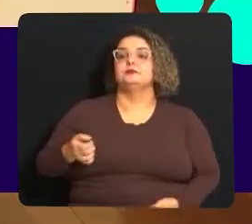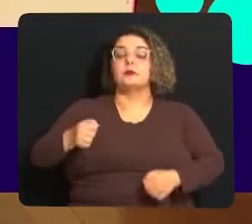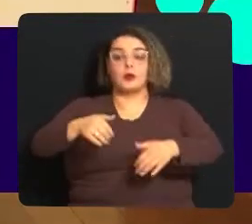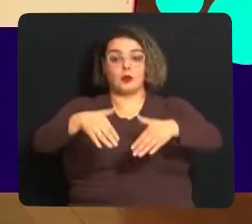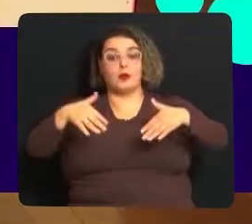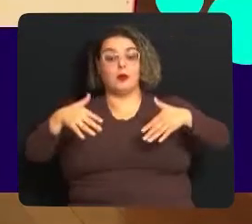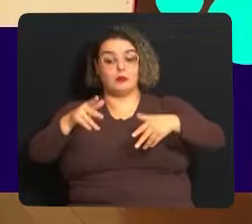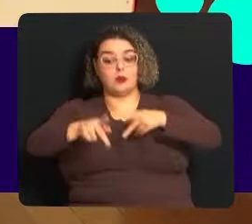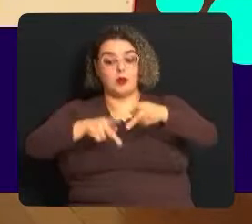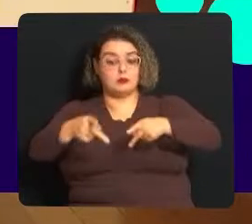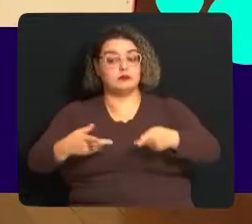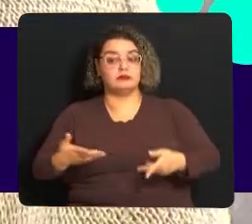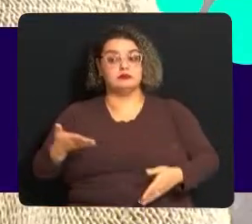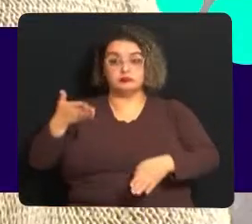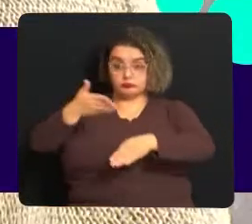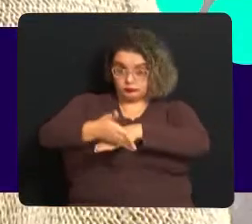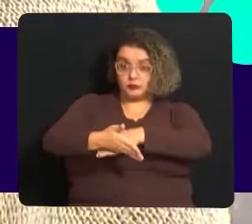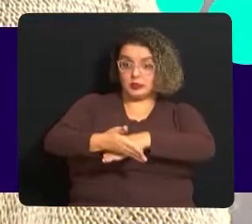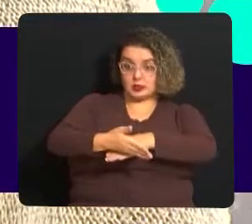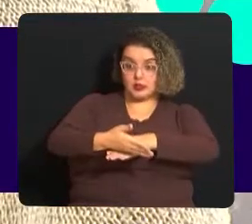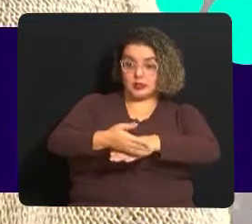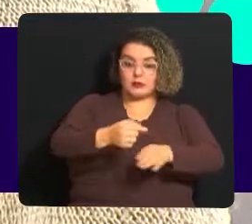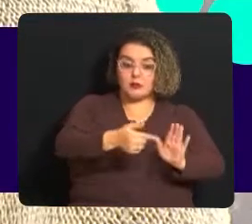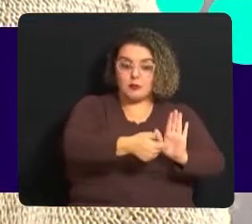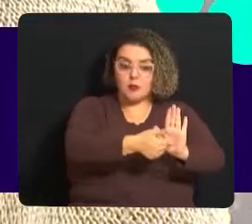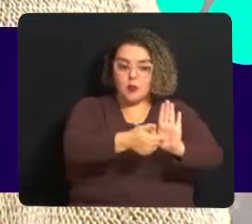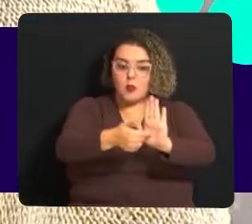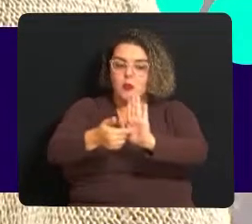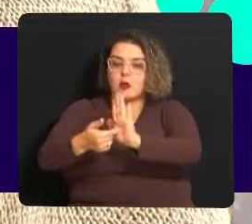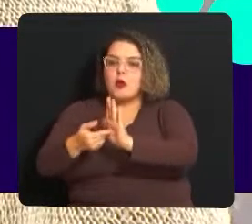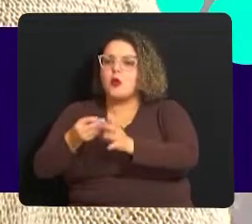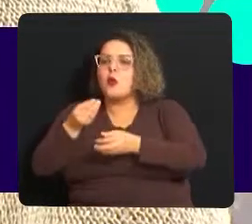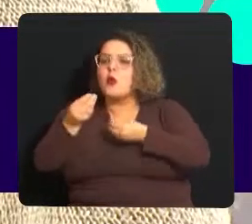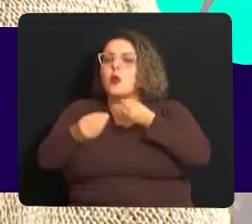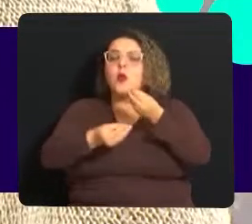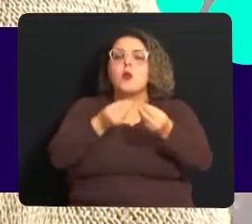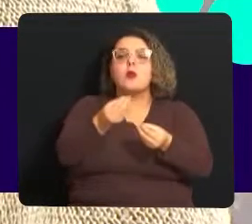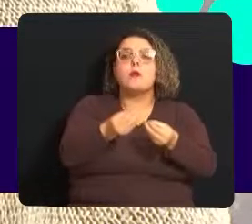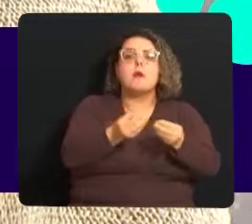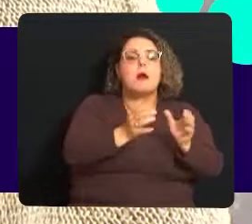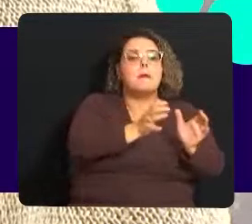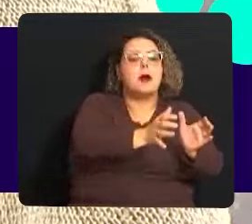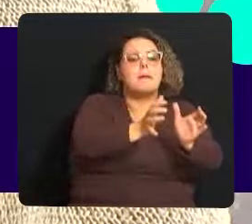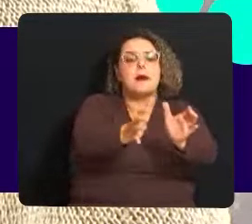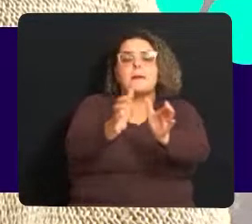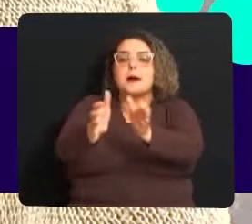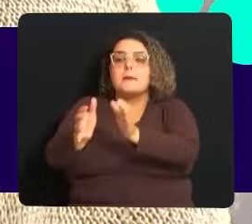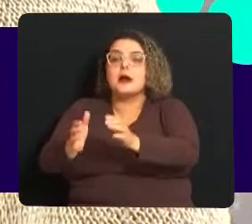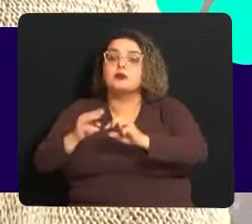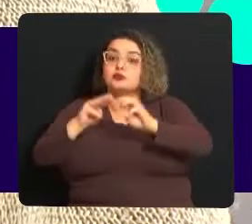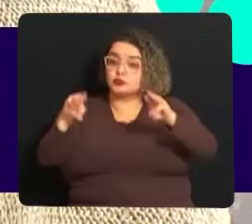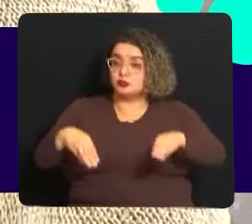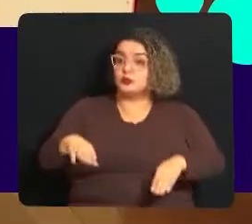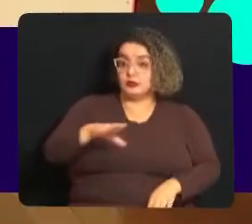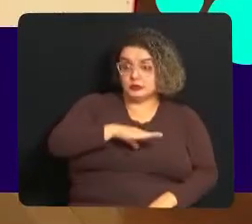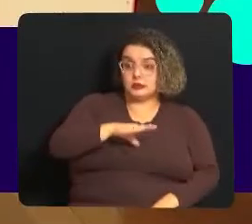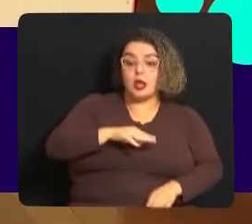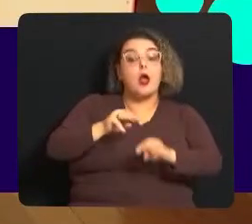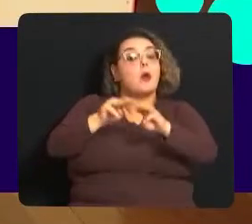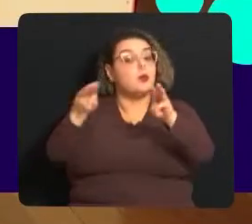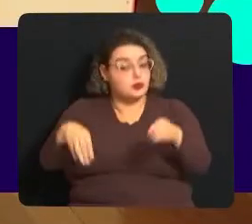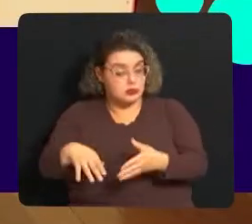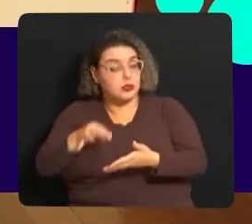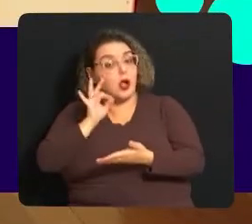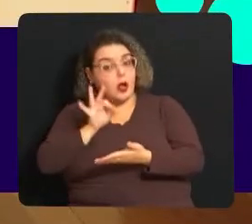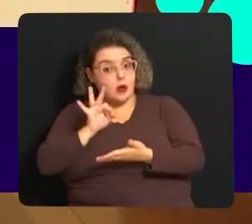público poderá ver nesta mostra como são vários acervos do Museu da Cidade e do Museu do